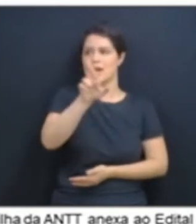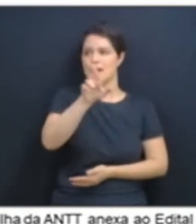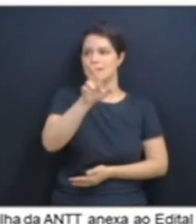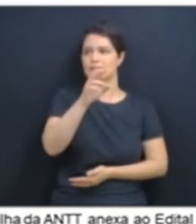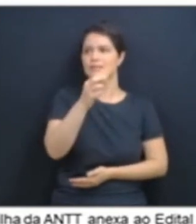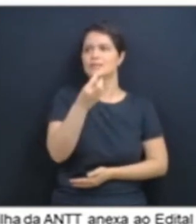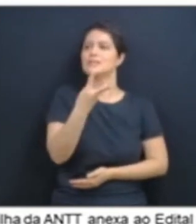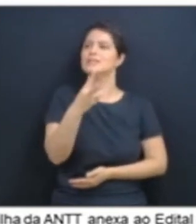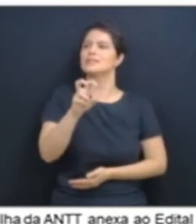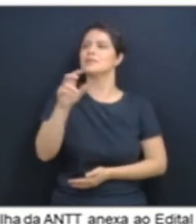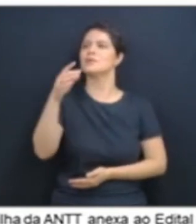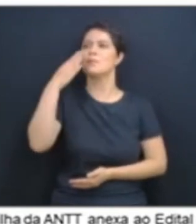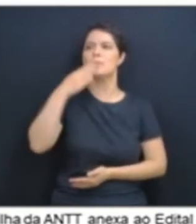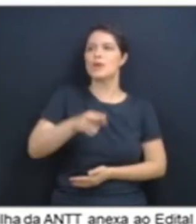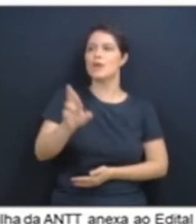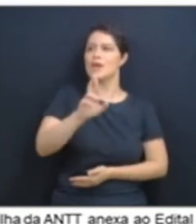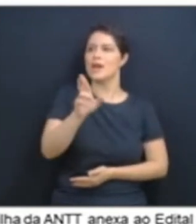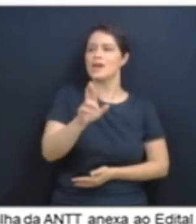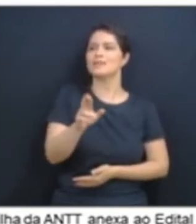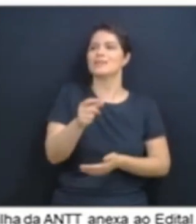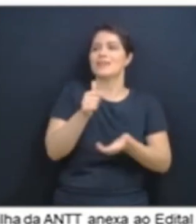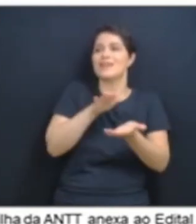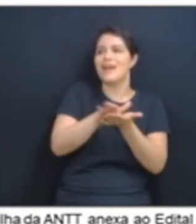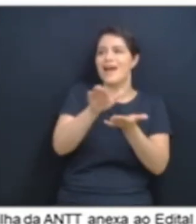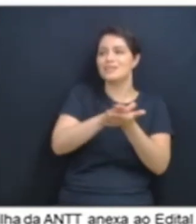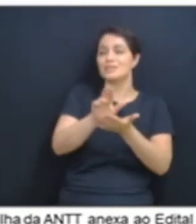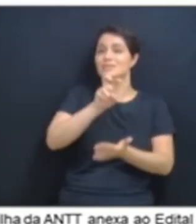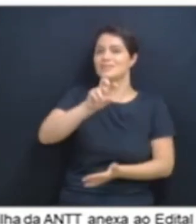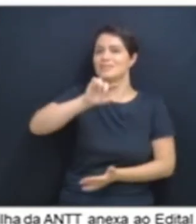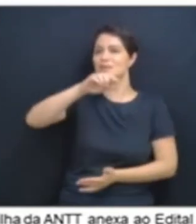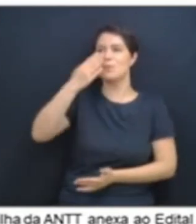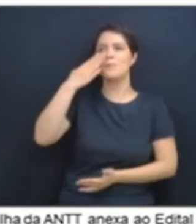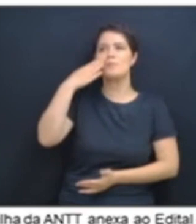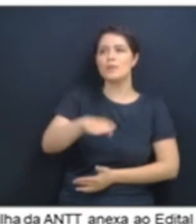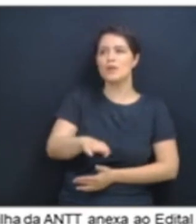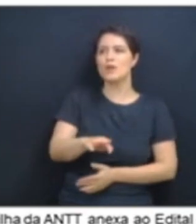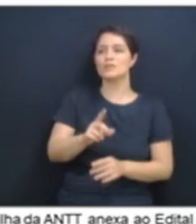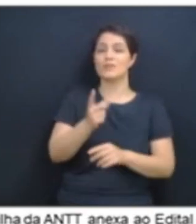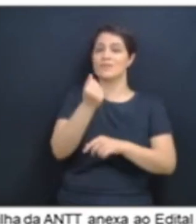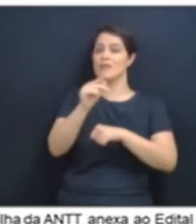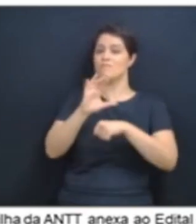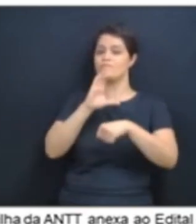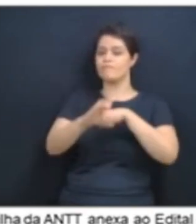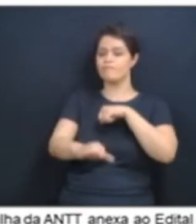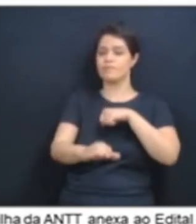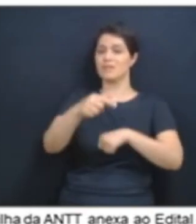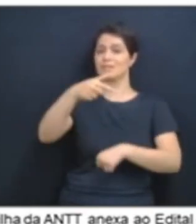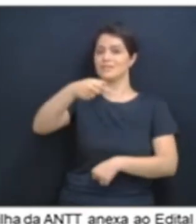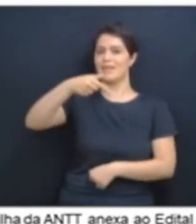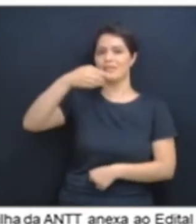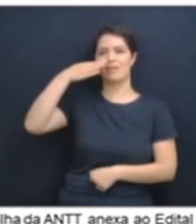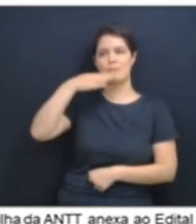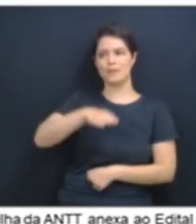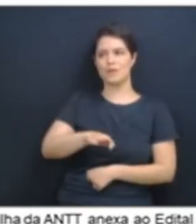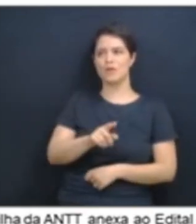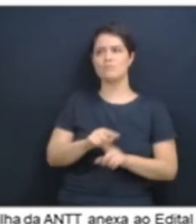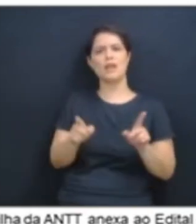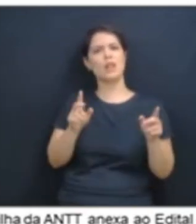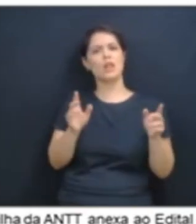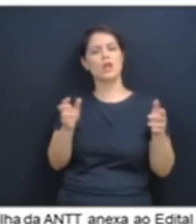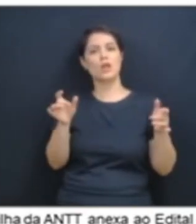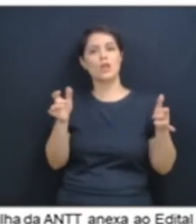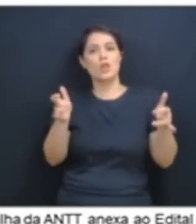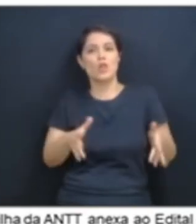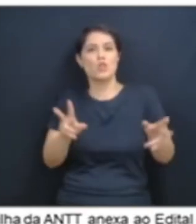um investimento de 8 bilhões. Ou seja, um lucro próximo a 10 bilhões de reais.